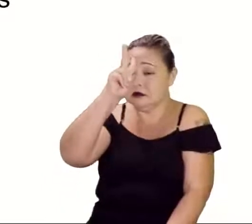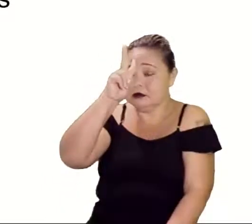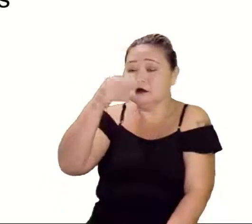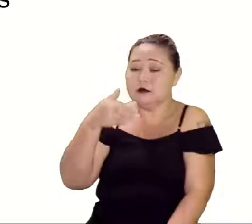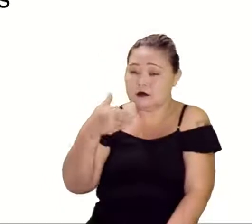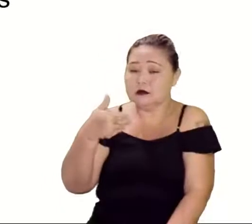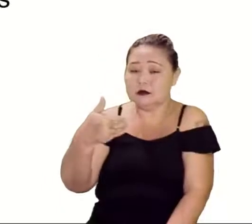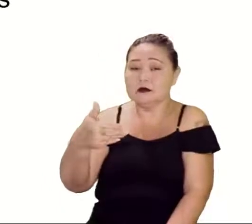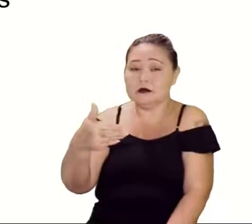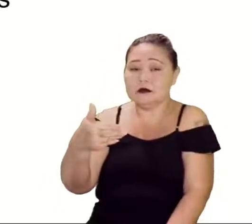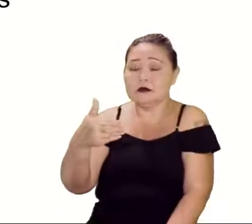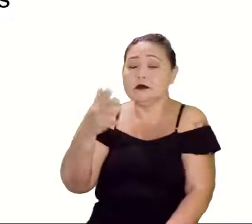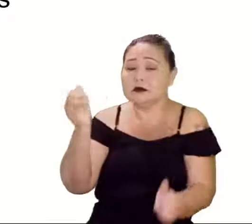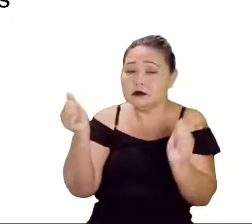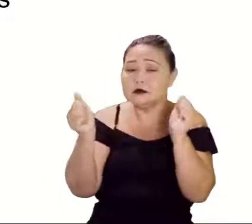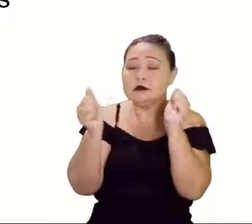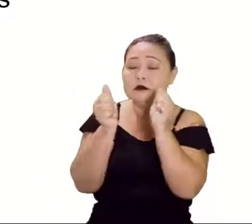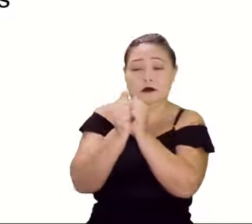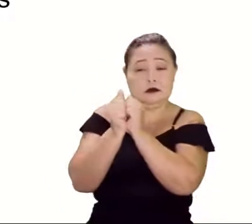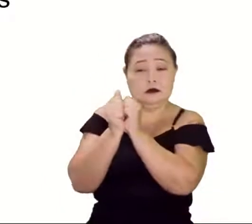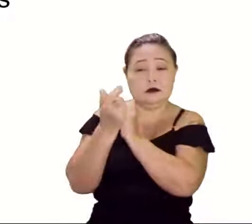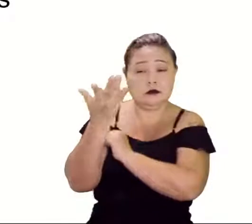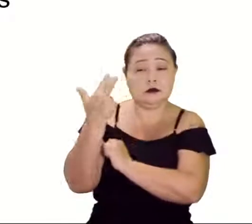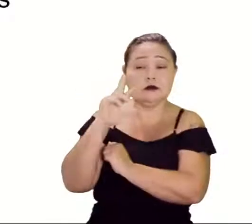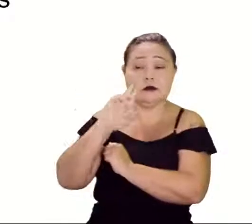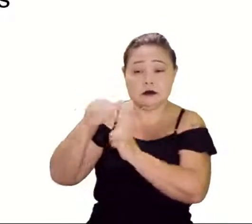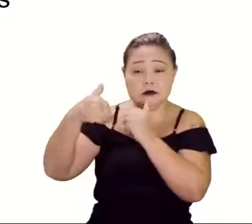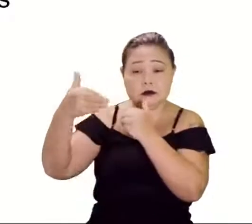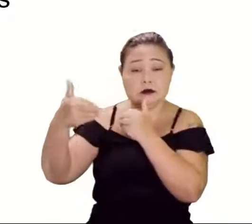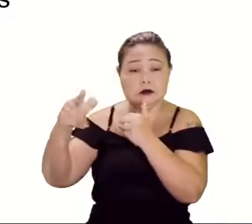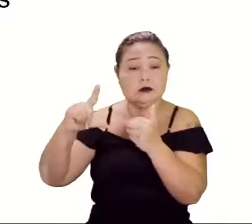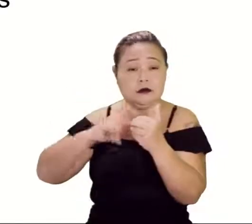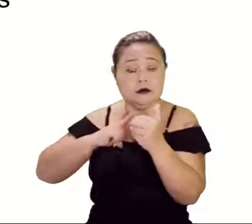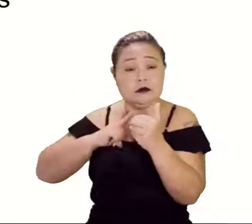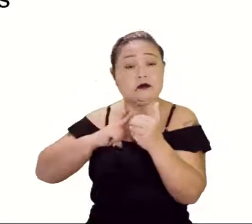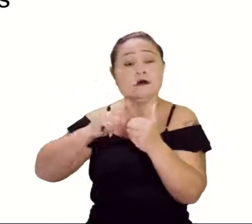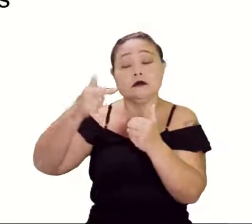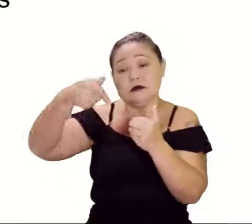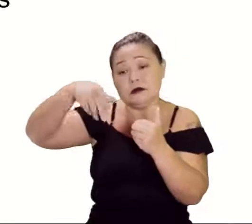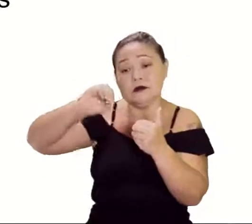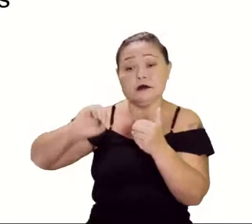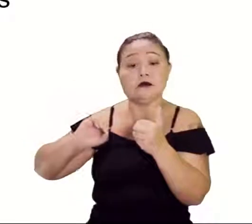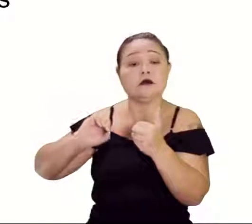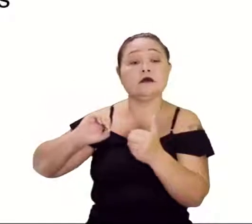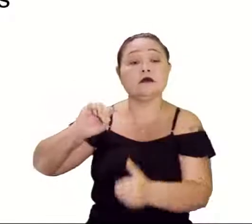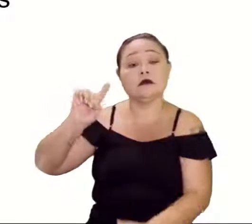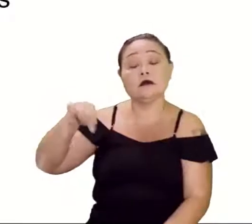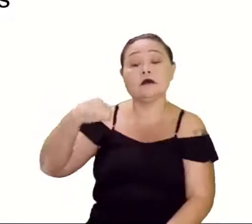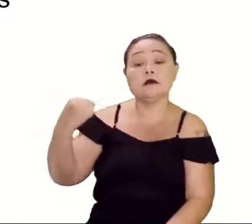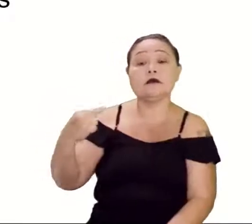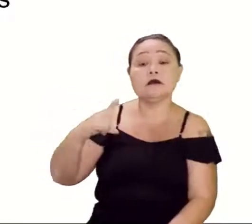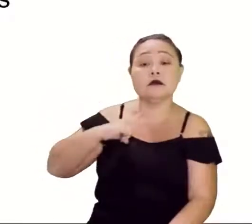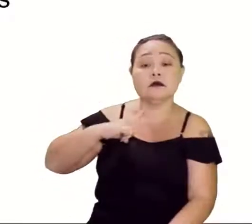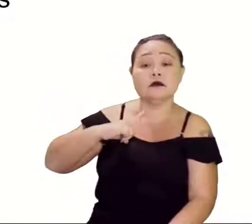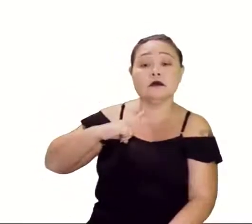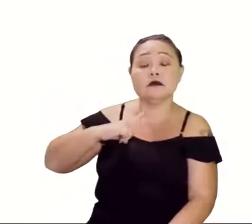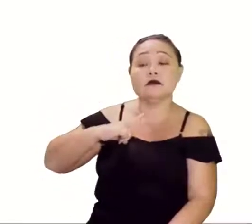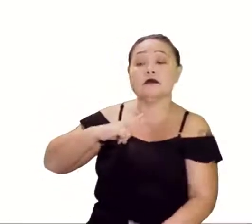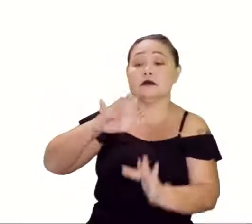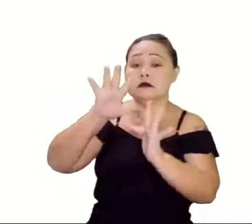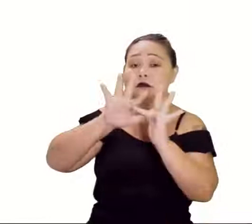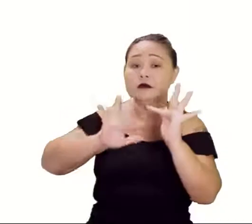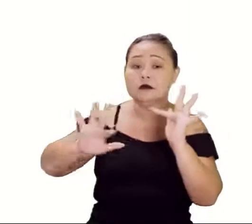sempre o inicial está grudadinho aqui no nosso restante? Sim, como sim. se fosse o Q0 aqui? Isso. Né? Então eu vou ficar com uma